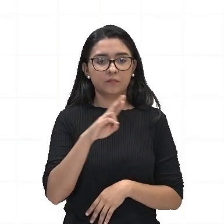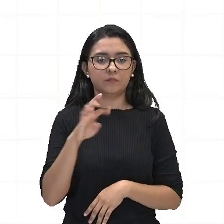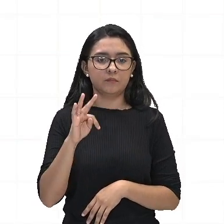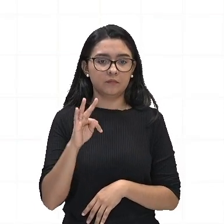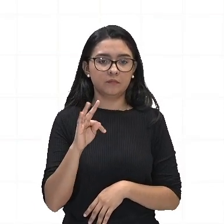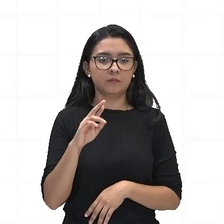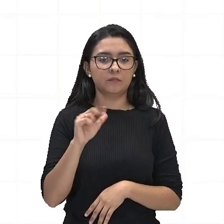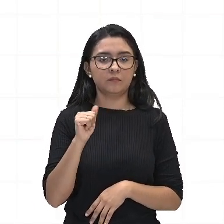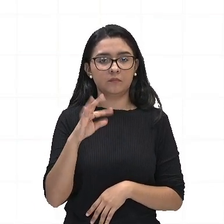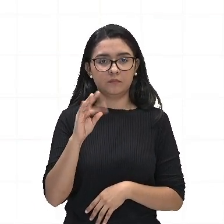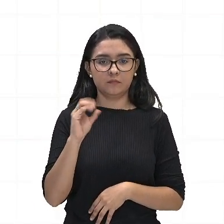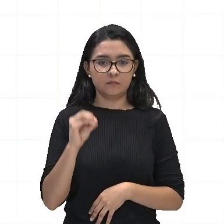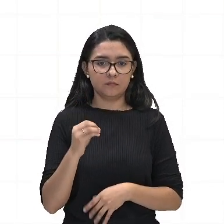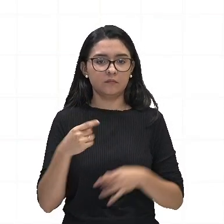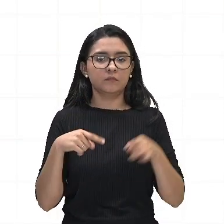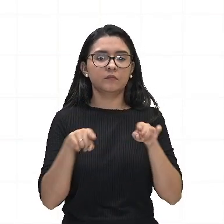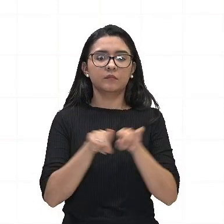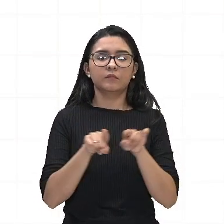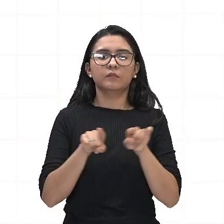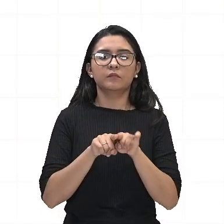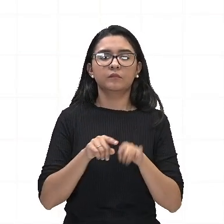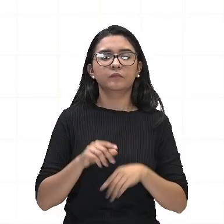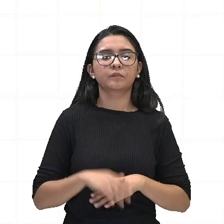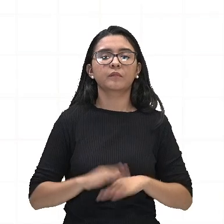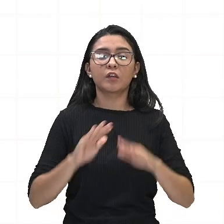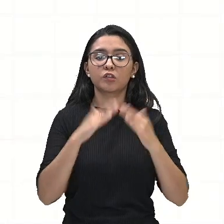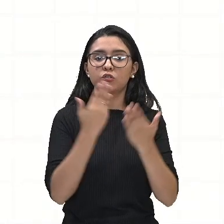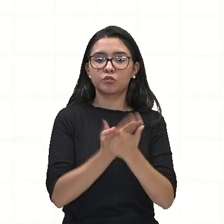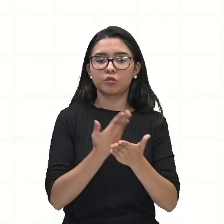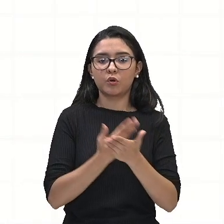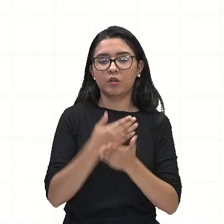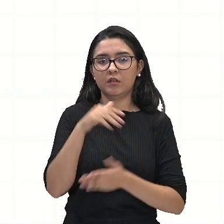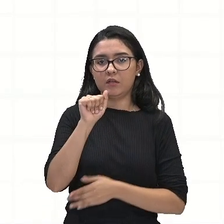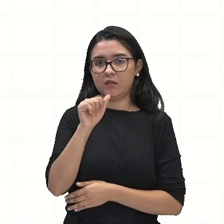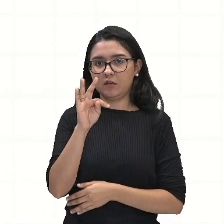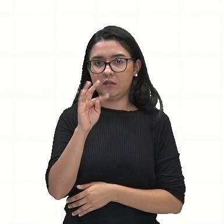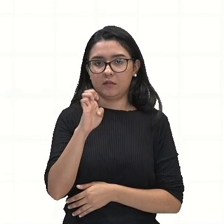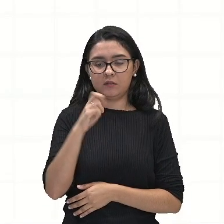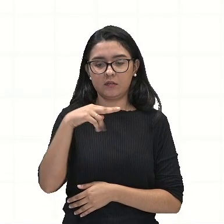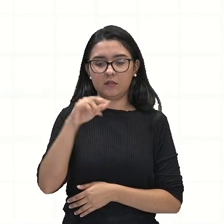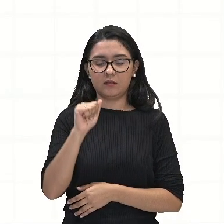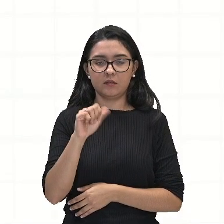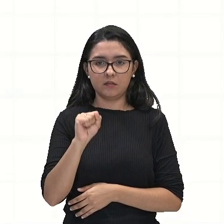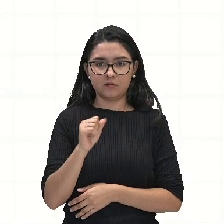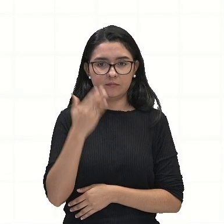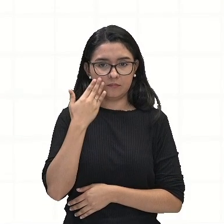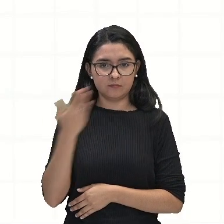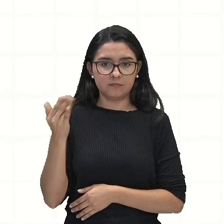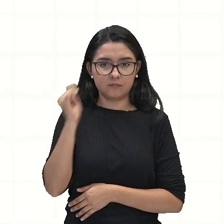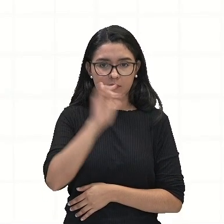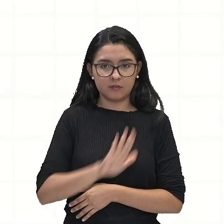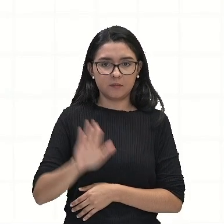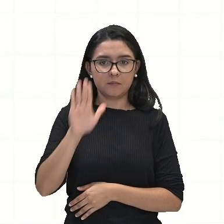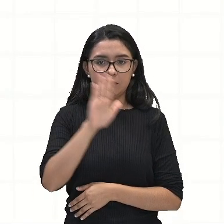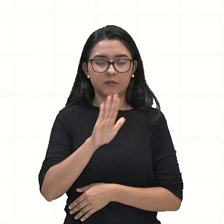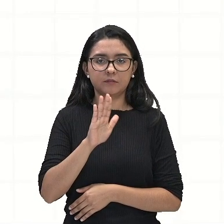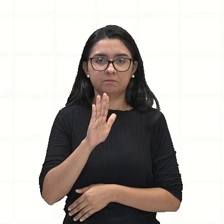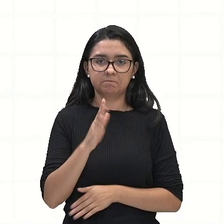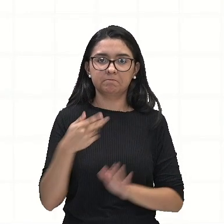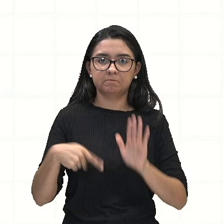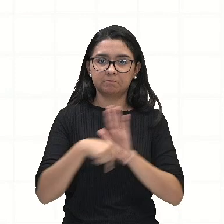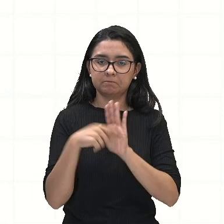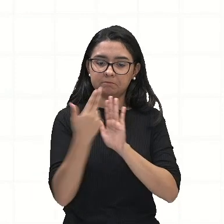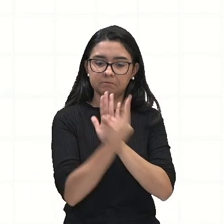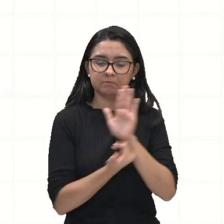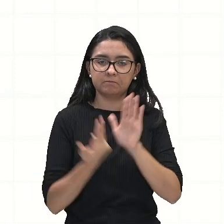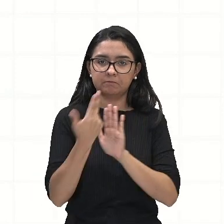aqui nessa imagem, né, vocês podem observar a Escola de Atenas, né, a pintura de Rafael Sanzio, que